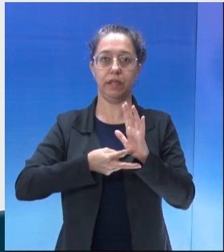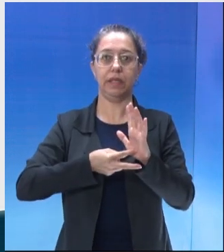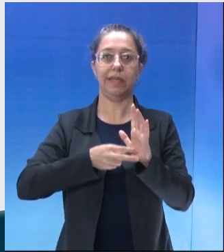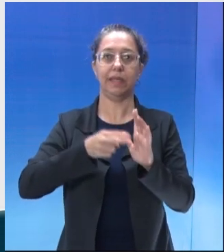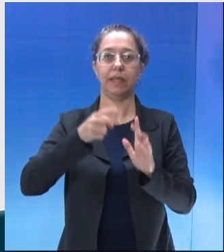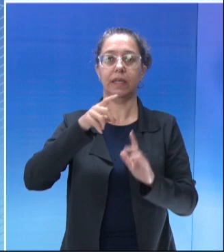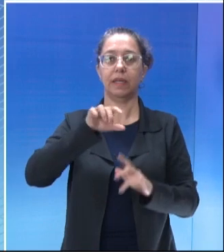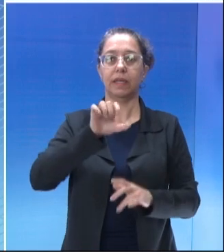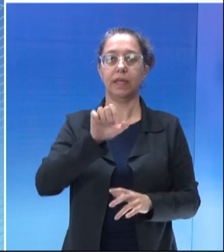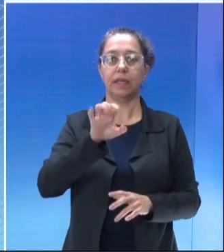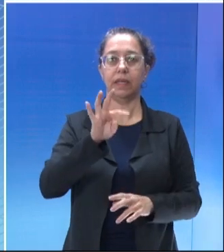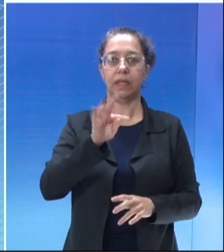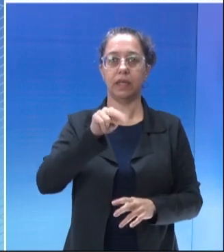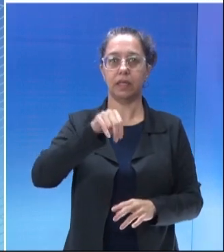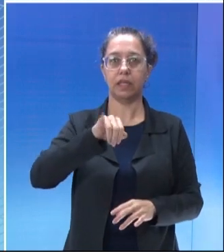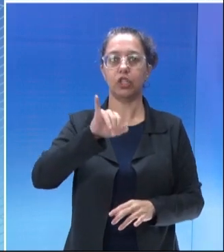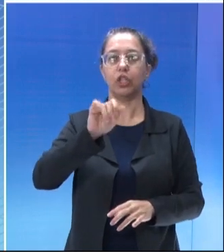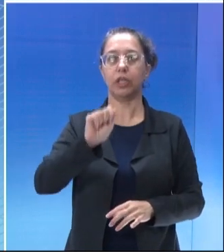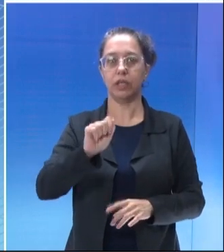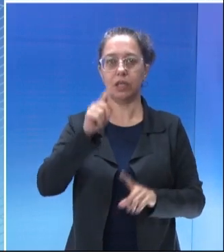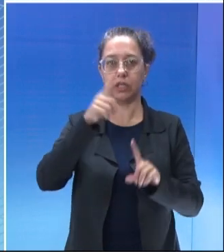seria esse